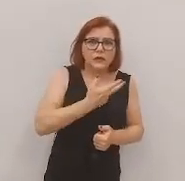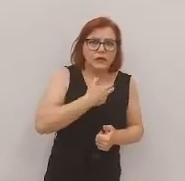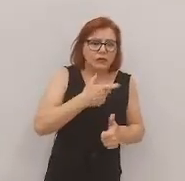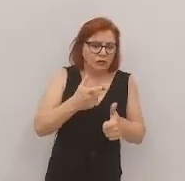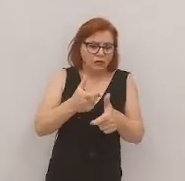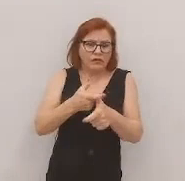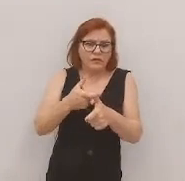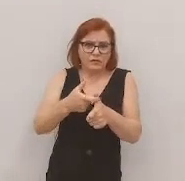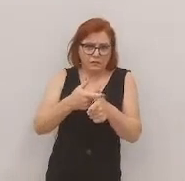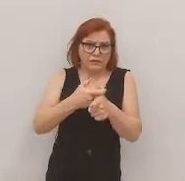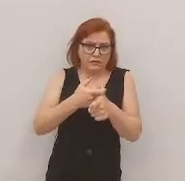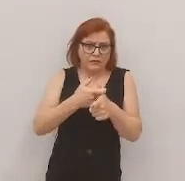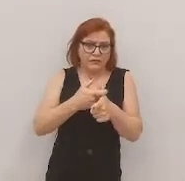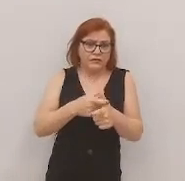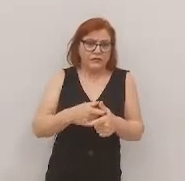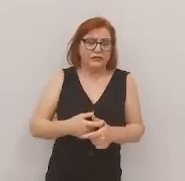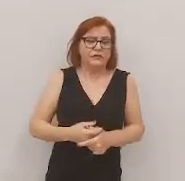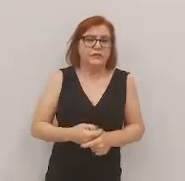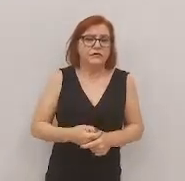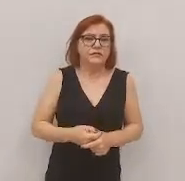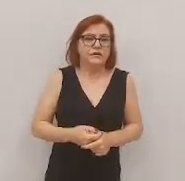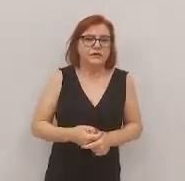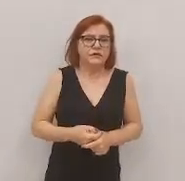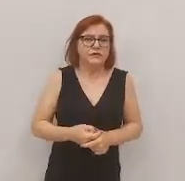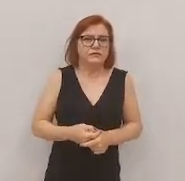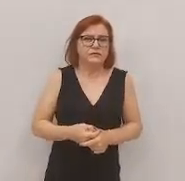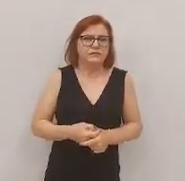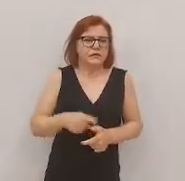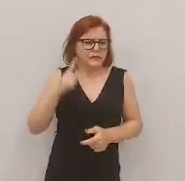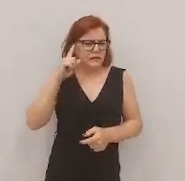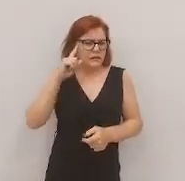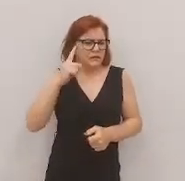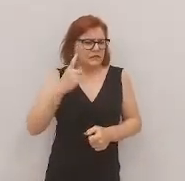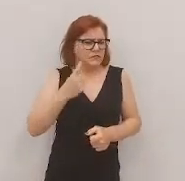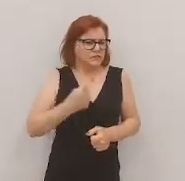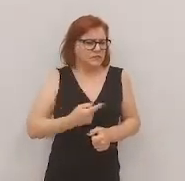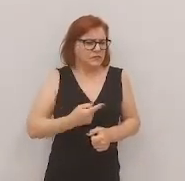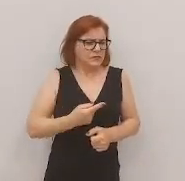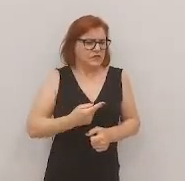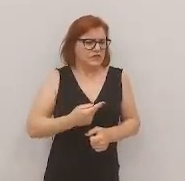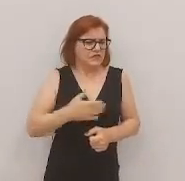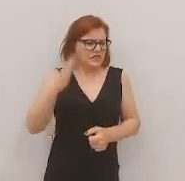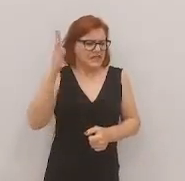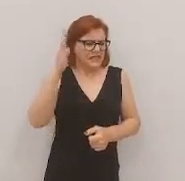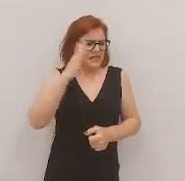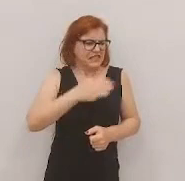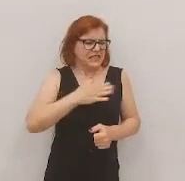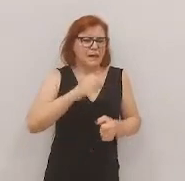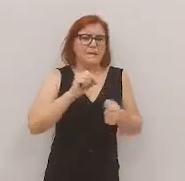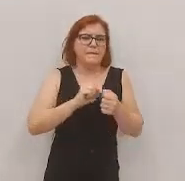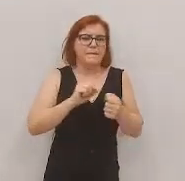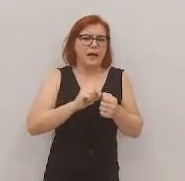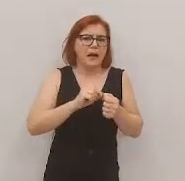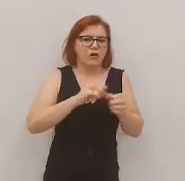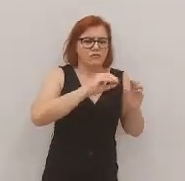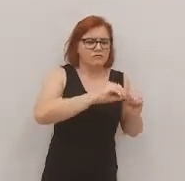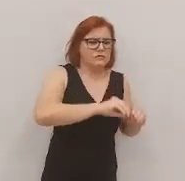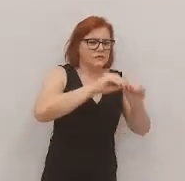de ordenanças, o qual nos era prejudicial,